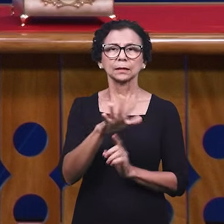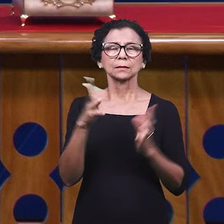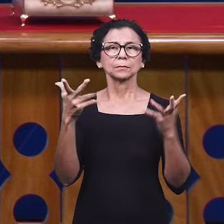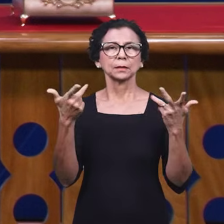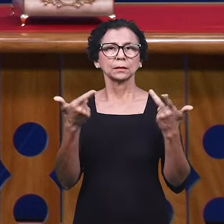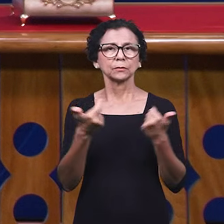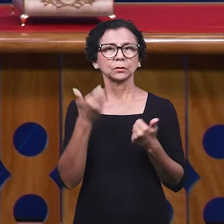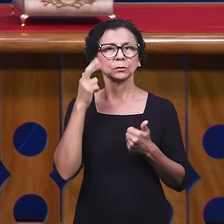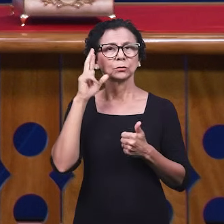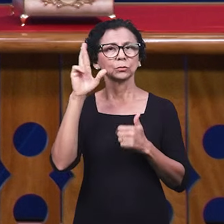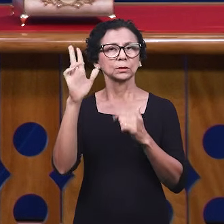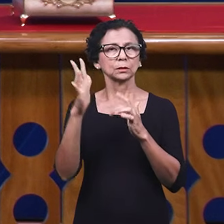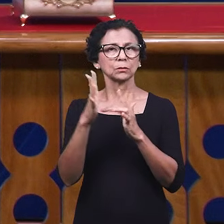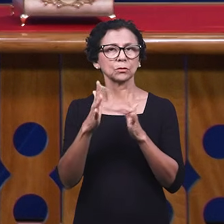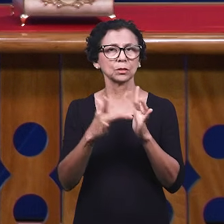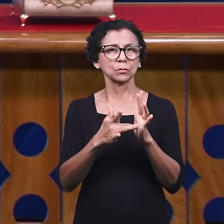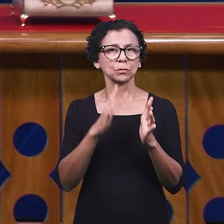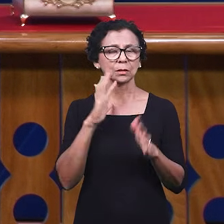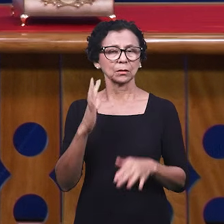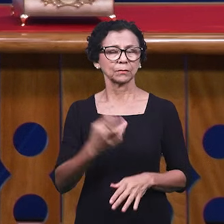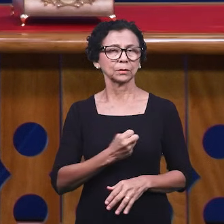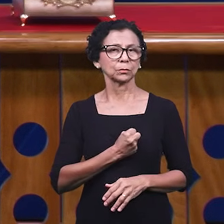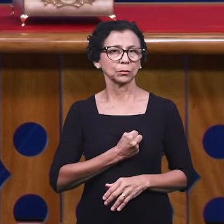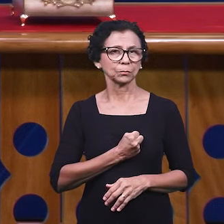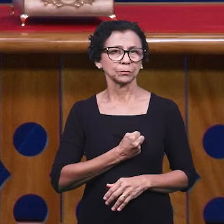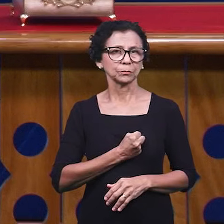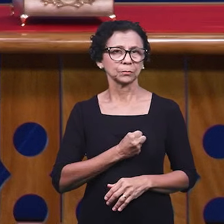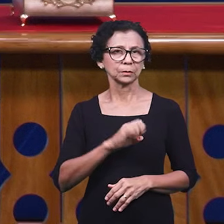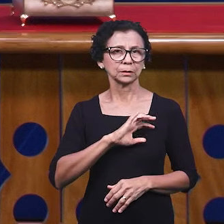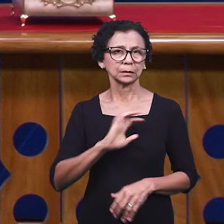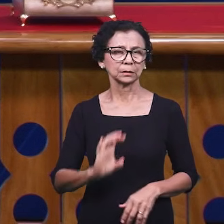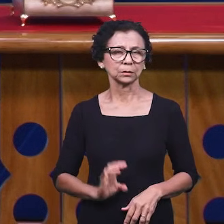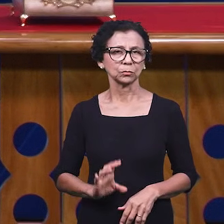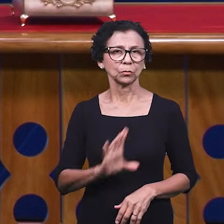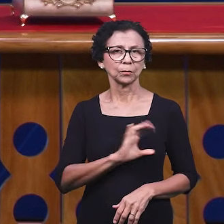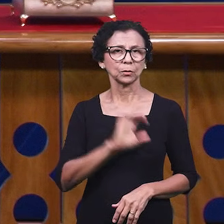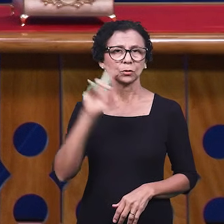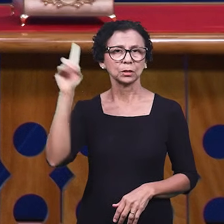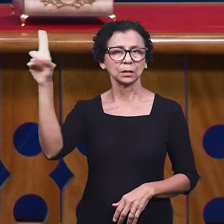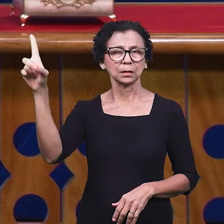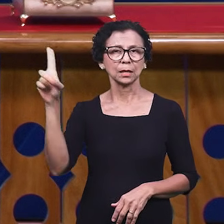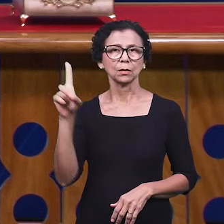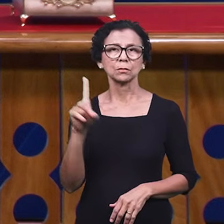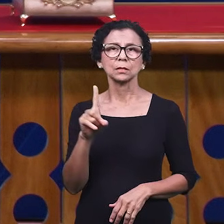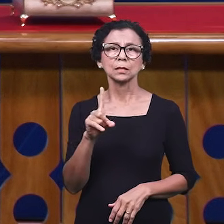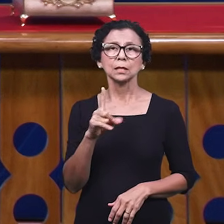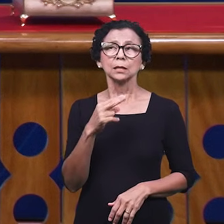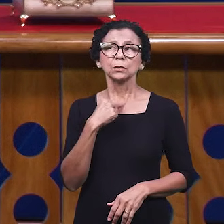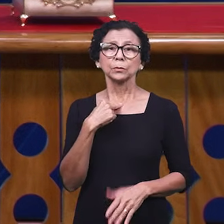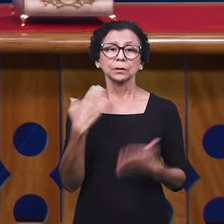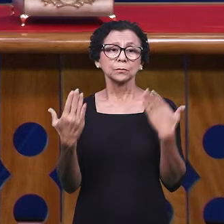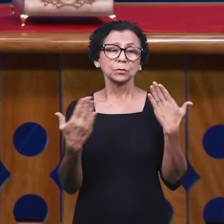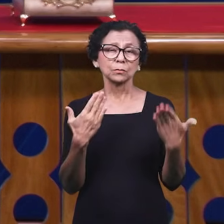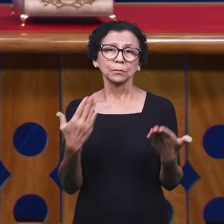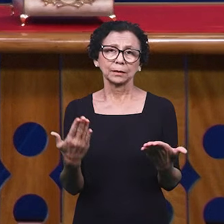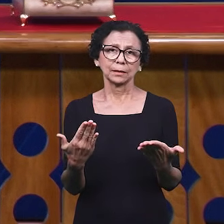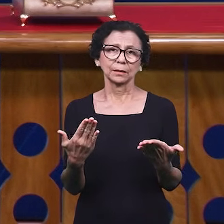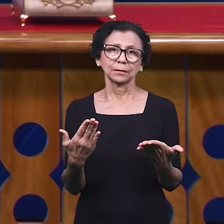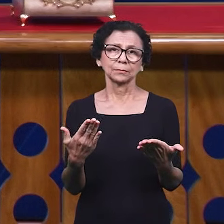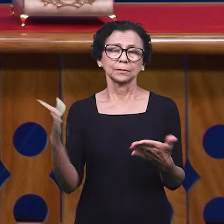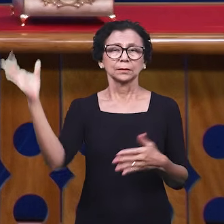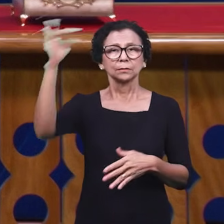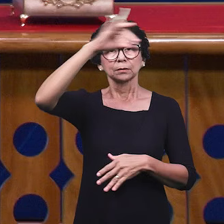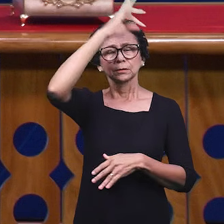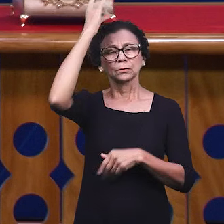que a graça maravilhosa do Senhor e Salvador Jesus Cristo, o amor de Deus, que é incomparável, e as doces e